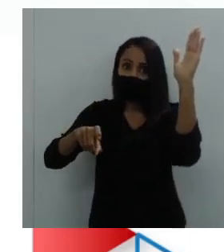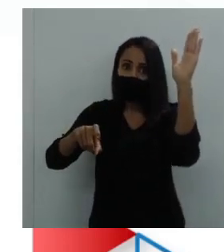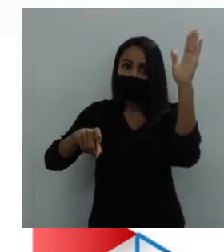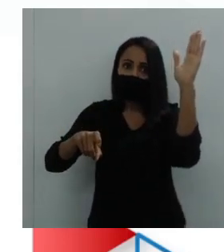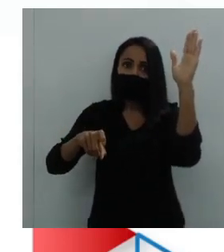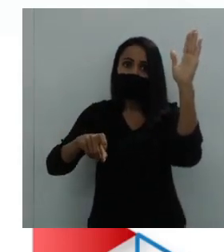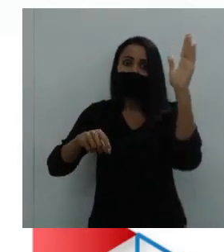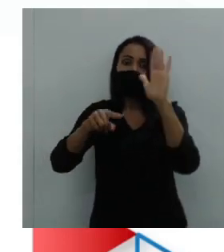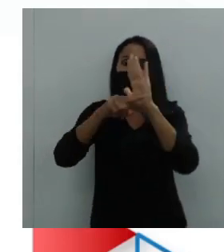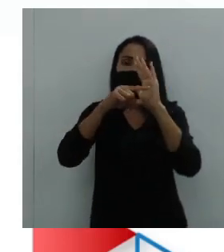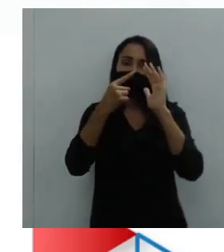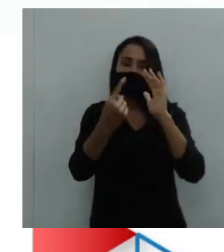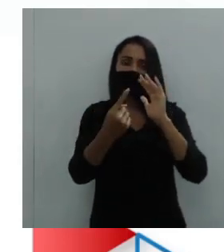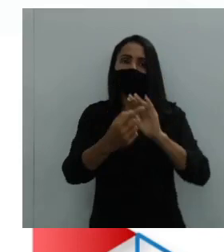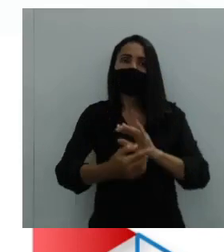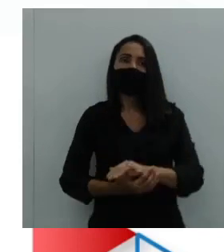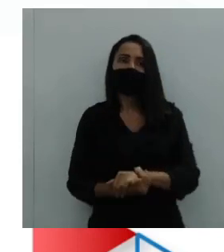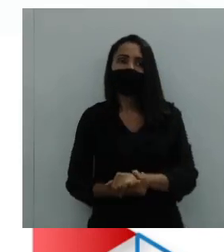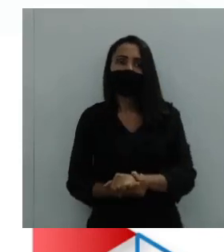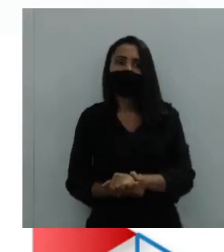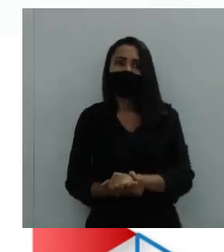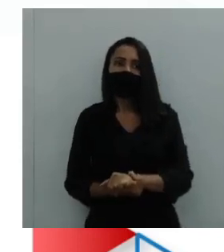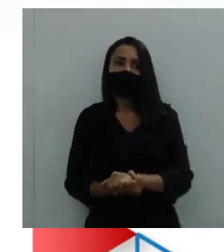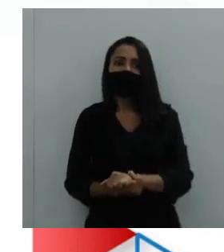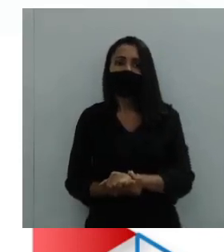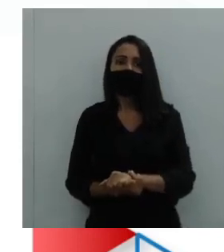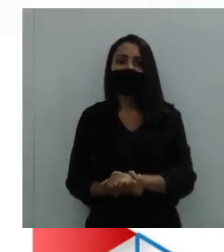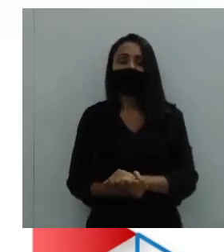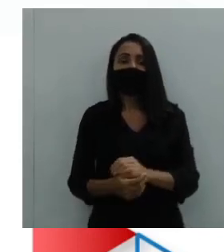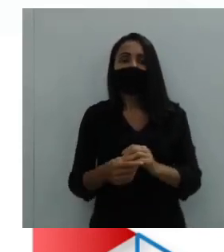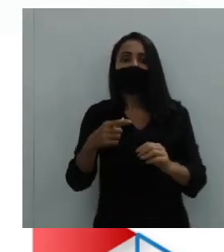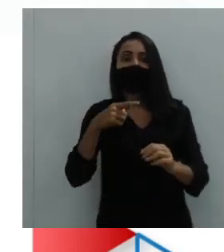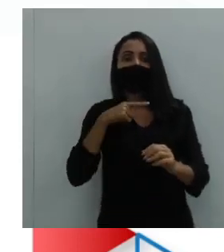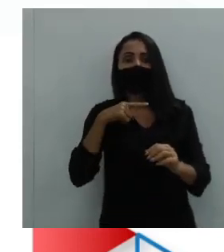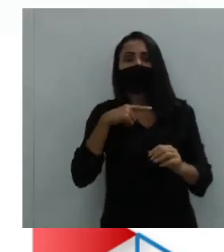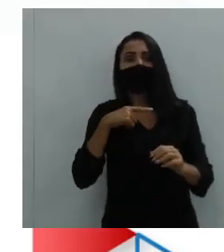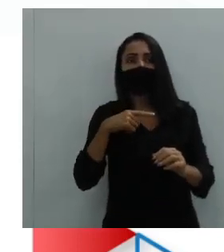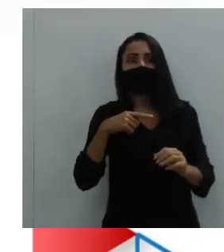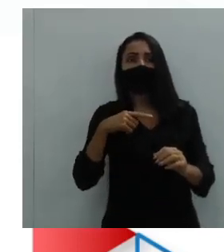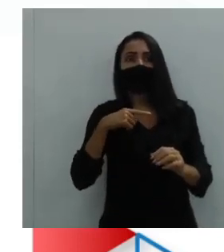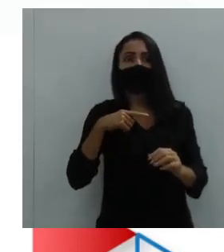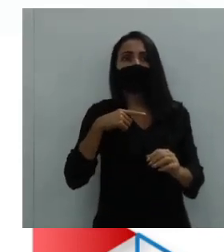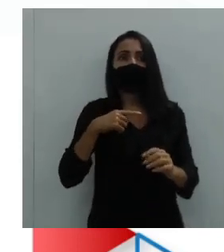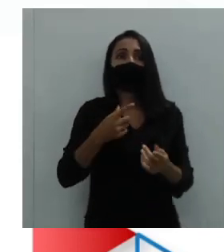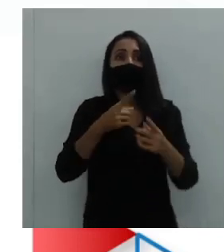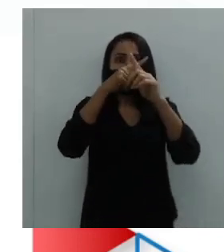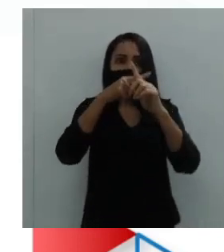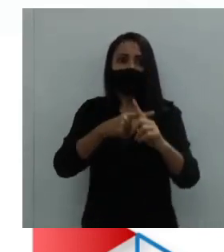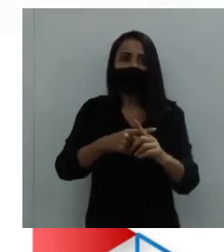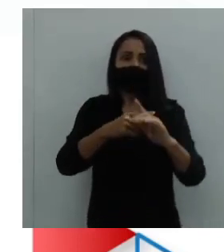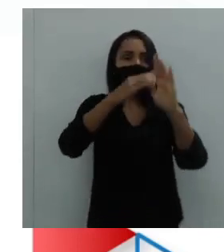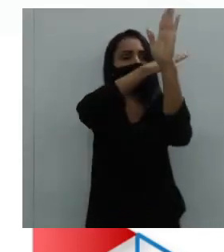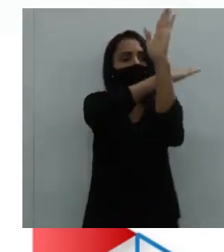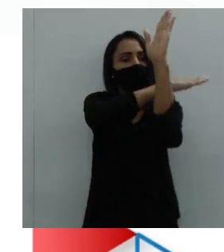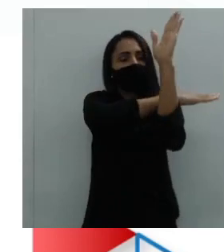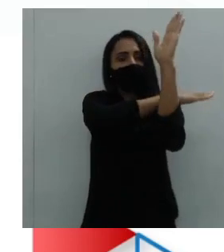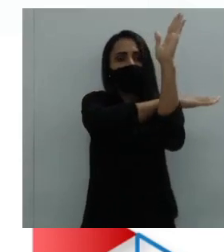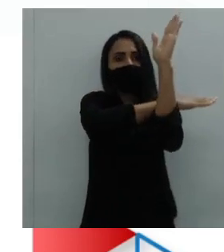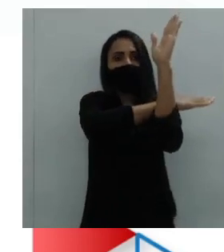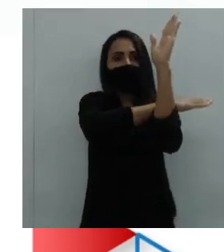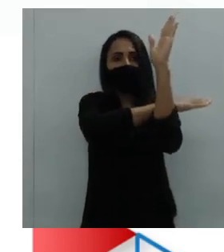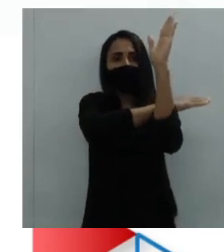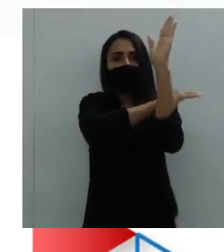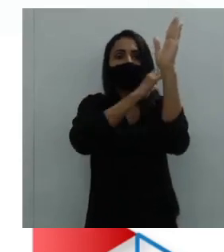x, por menos 1. Vamos para a resposta? Vamos lá. Temos as coordenadas, vamos multiplicá-la, e aí eu tenho para